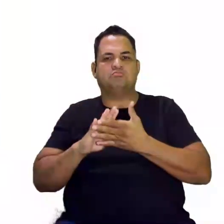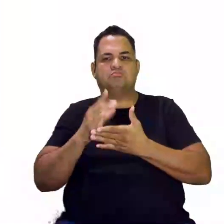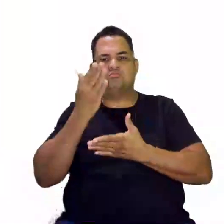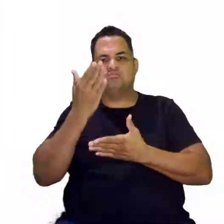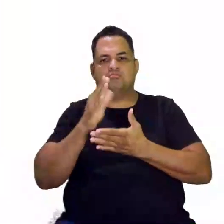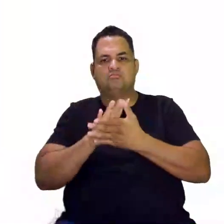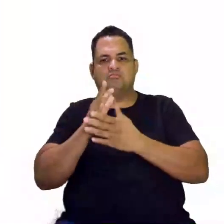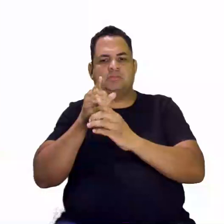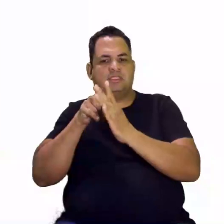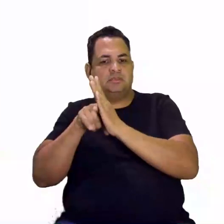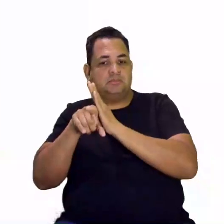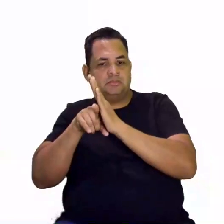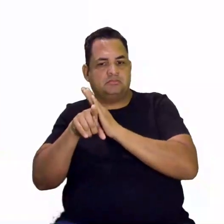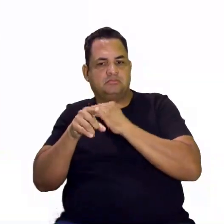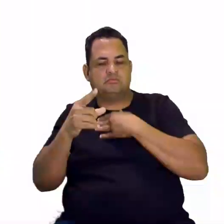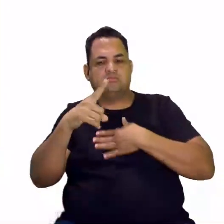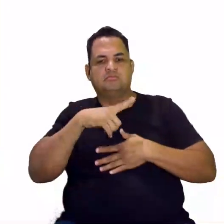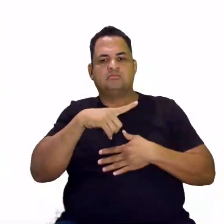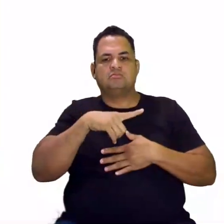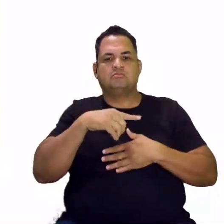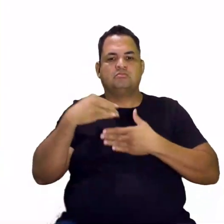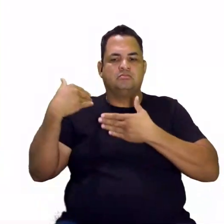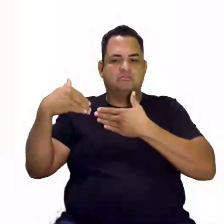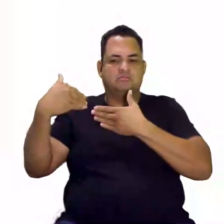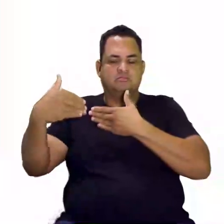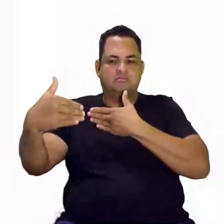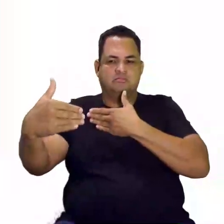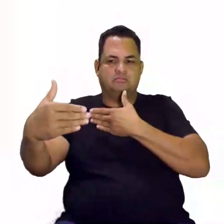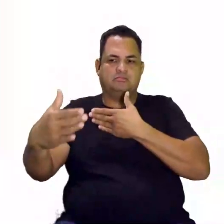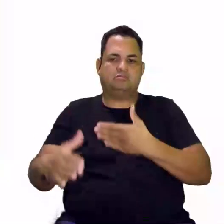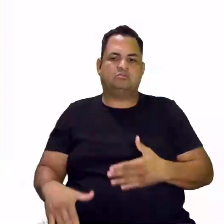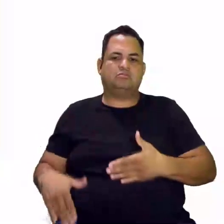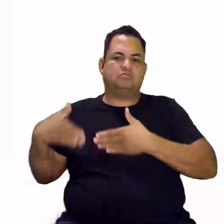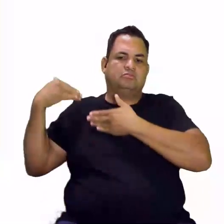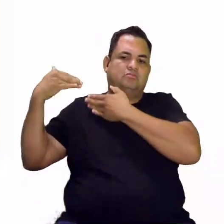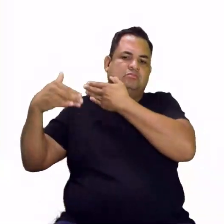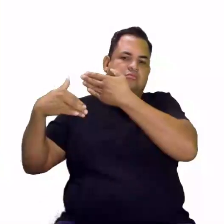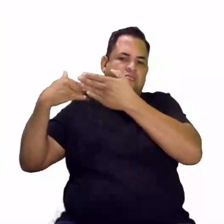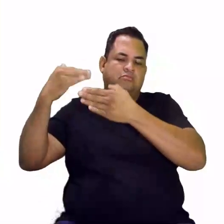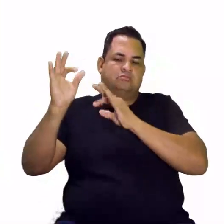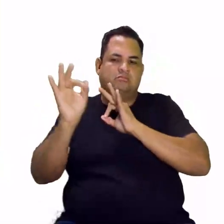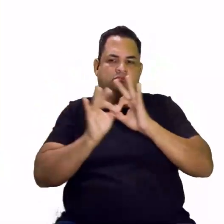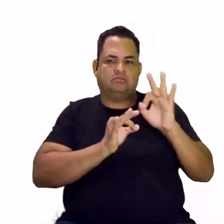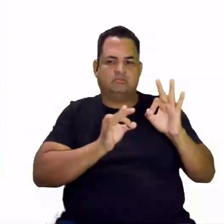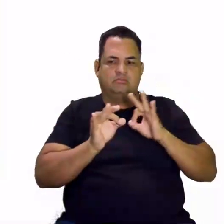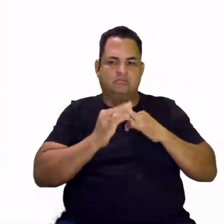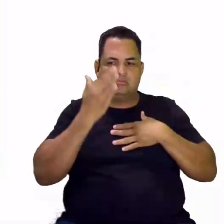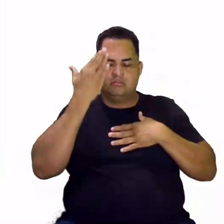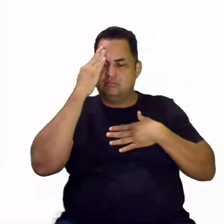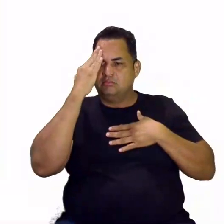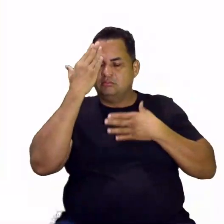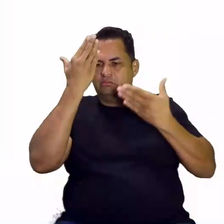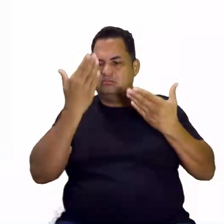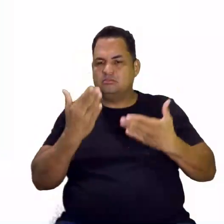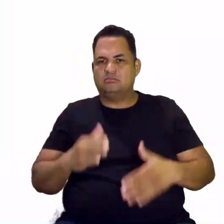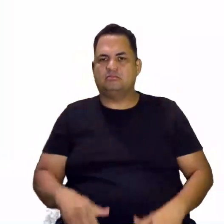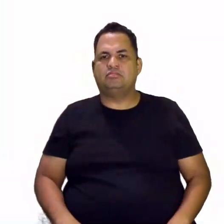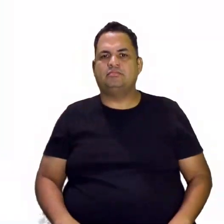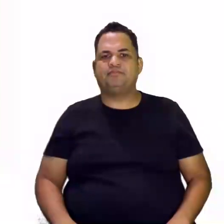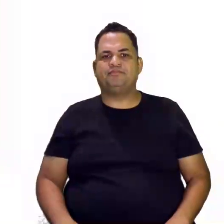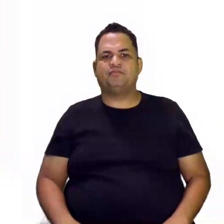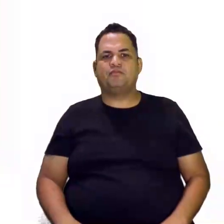desses achados aí que a gente teve ao longo da construção dessa compreensão aí. Então,